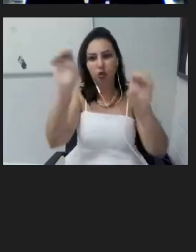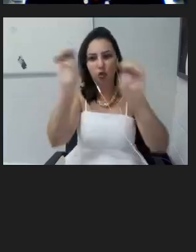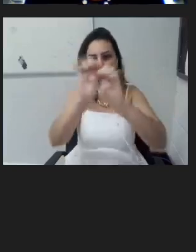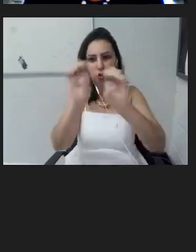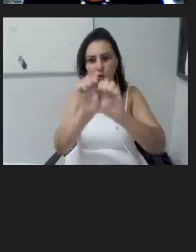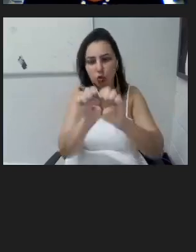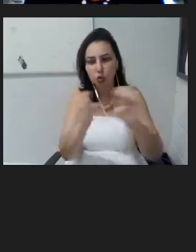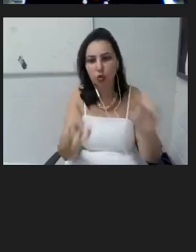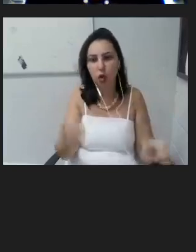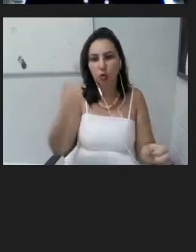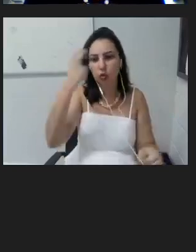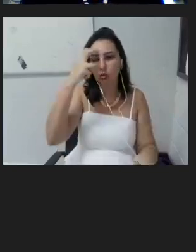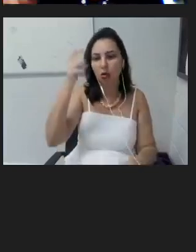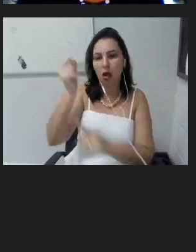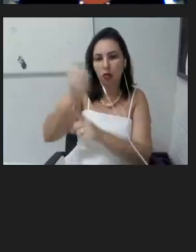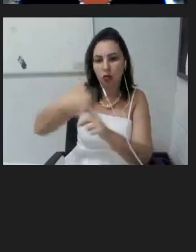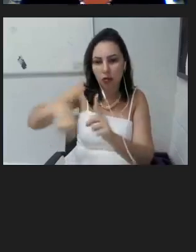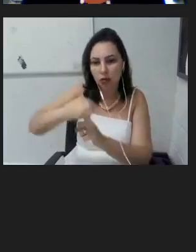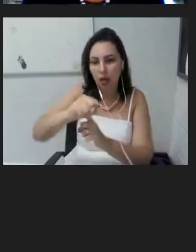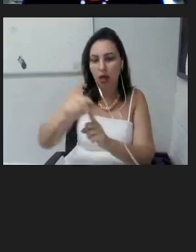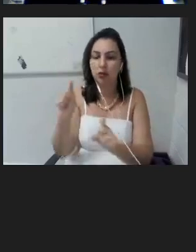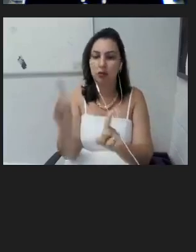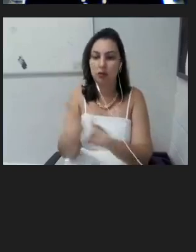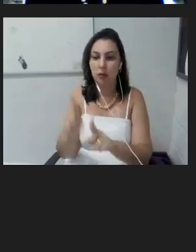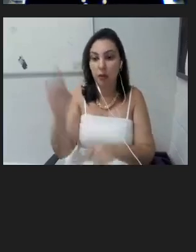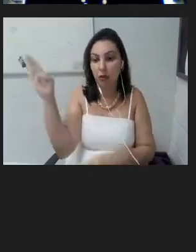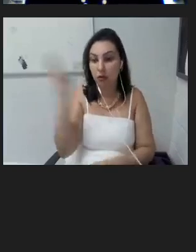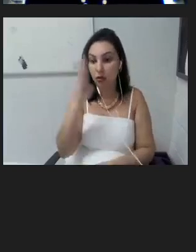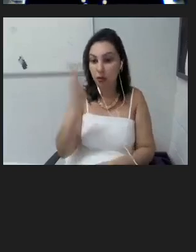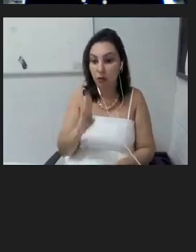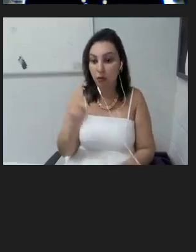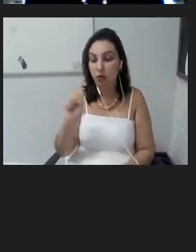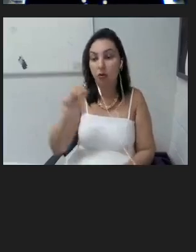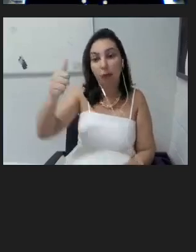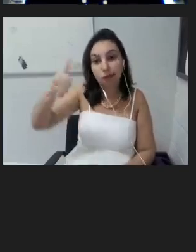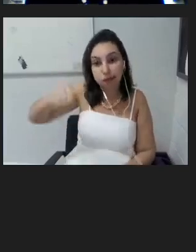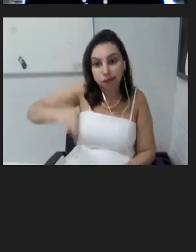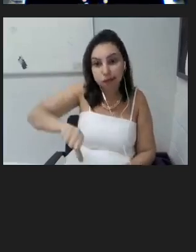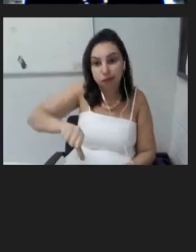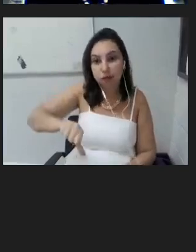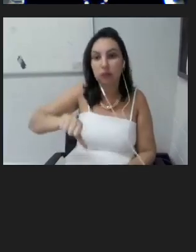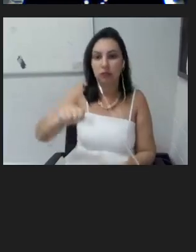culturais, sociais. E o Brasil está entre os piores.